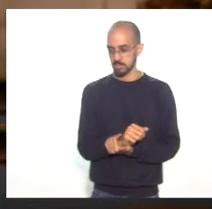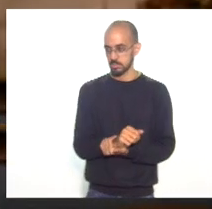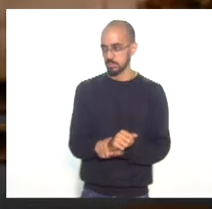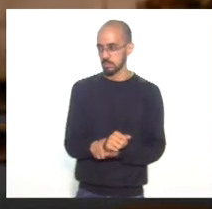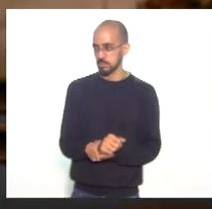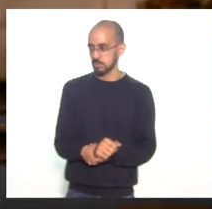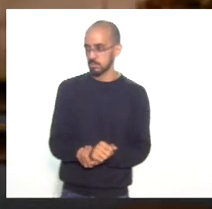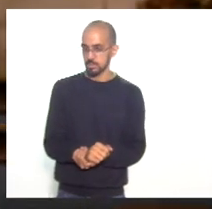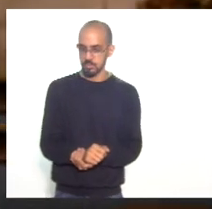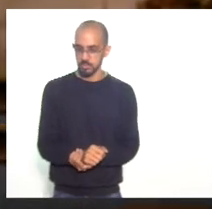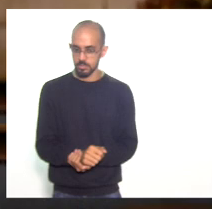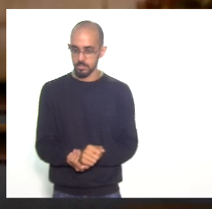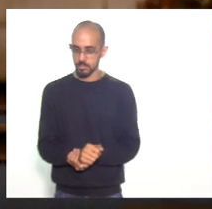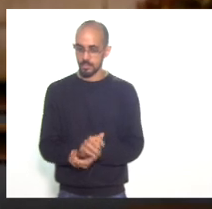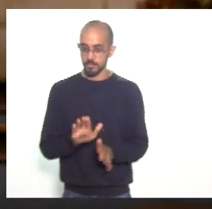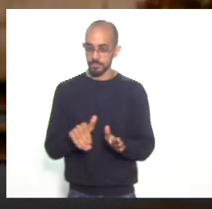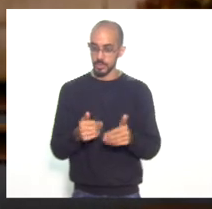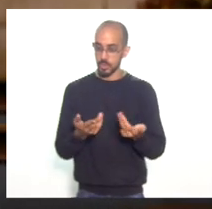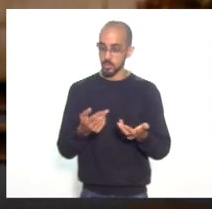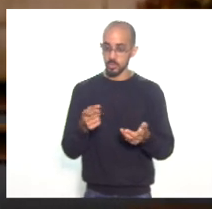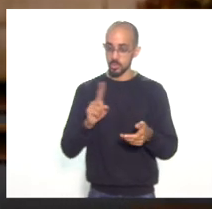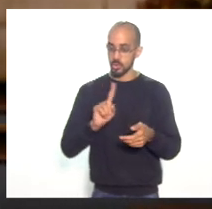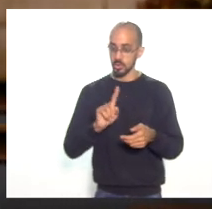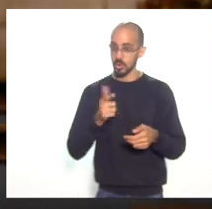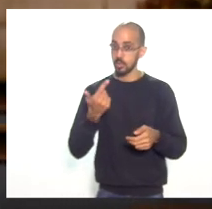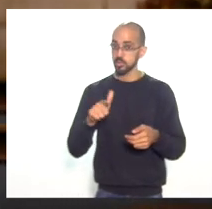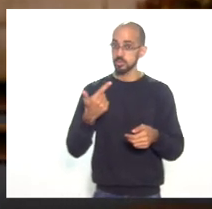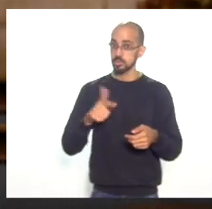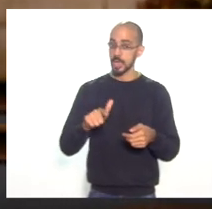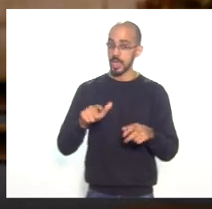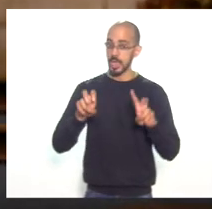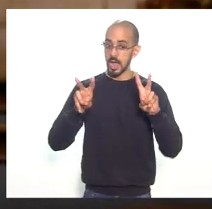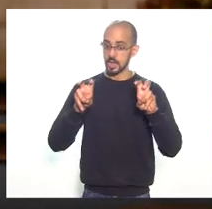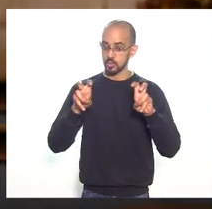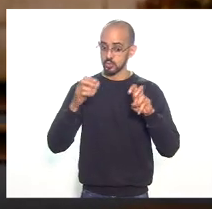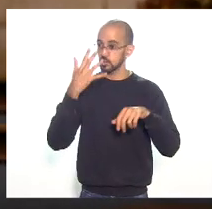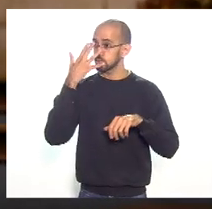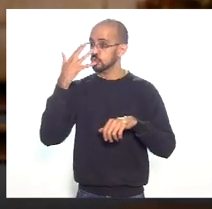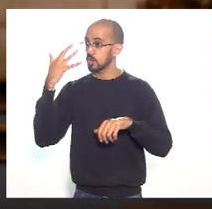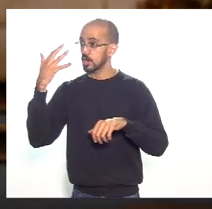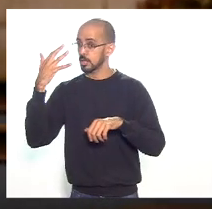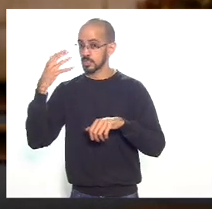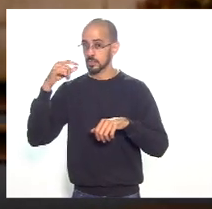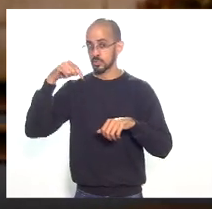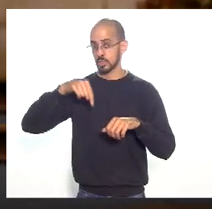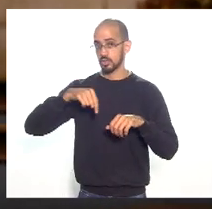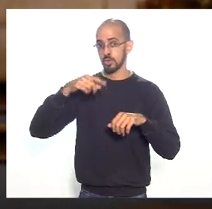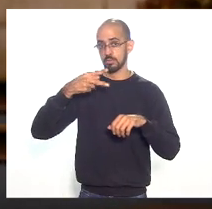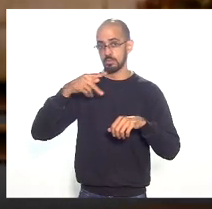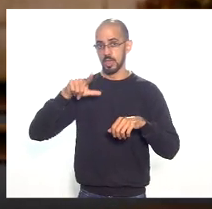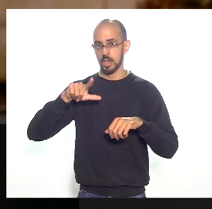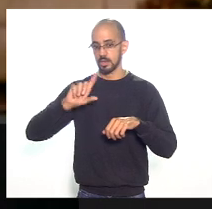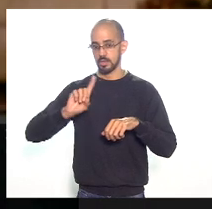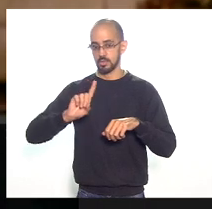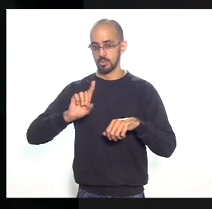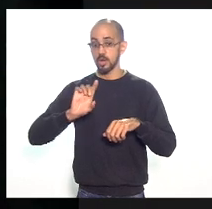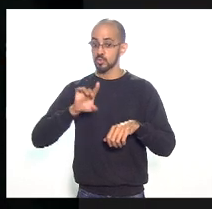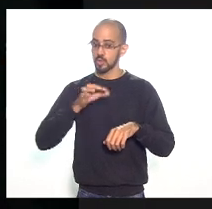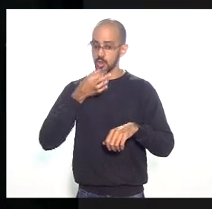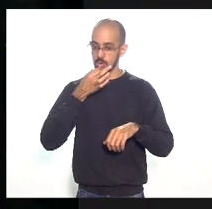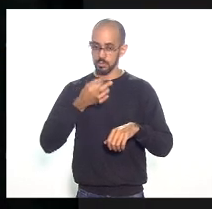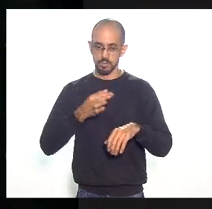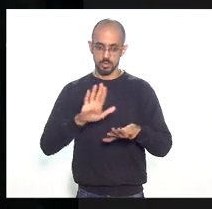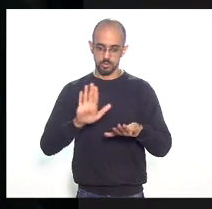Só lembrando que nós não estamos tratando de questão de orientação sexual nesse projeto, tá? Opinião, presidente. Opinião pode